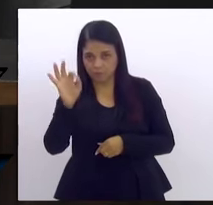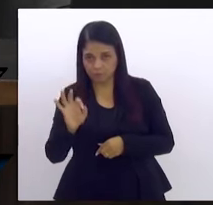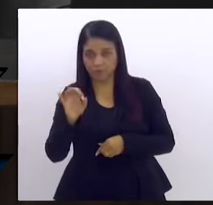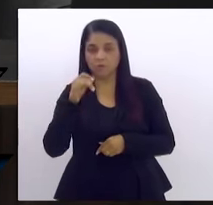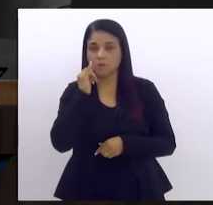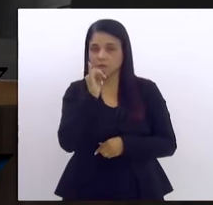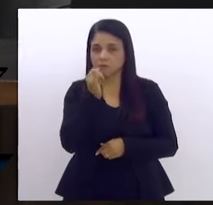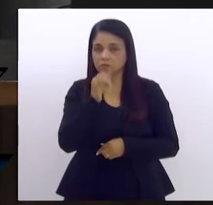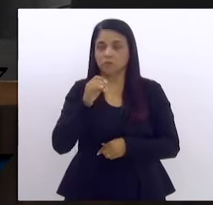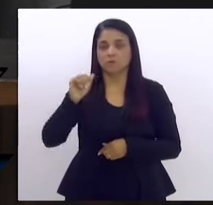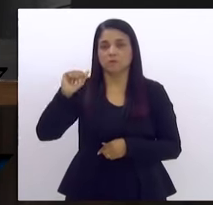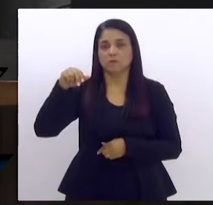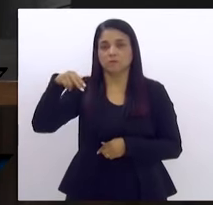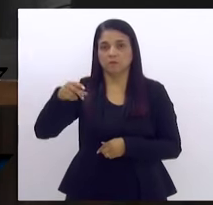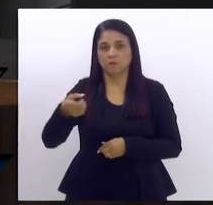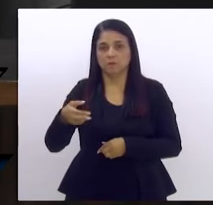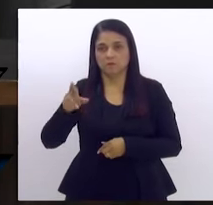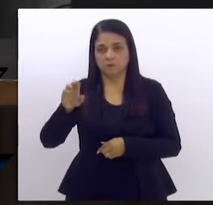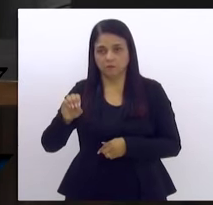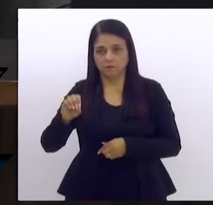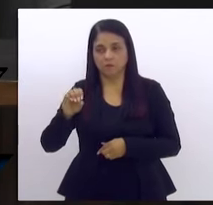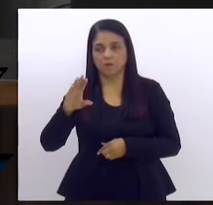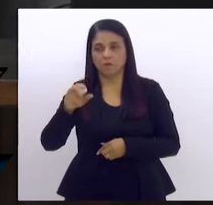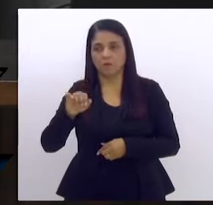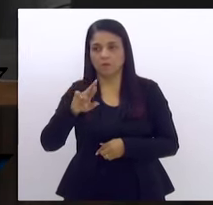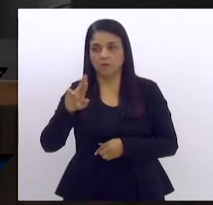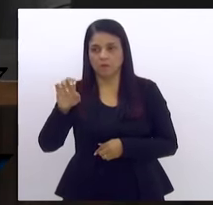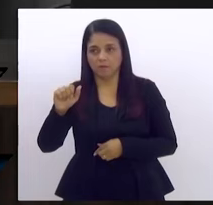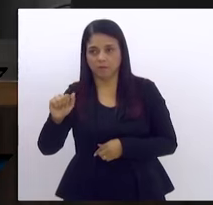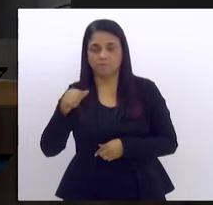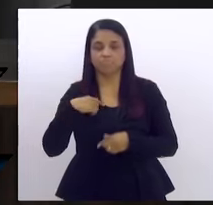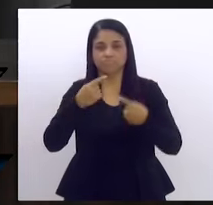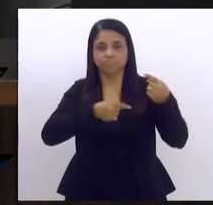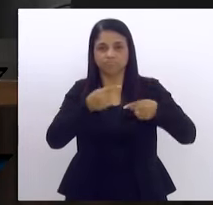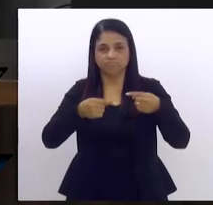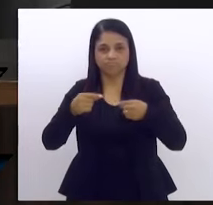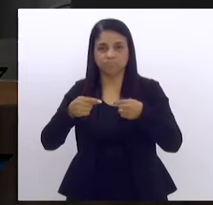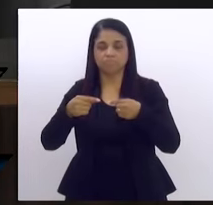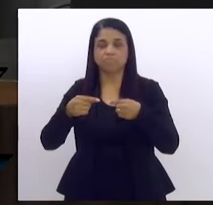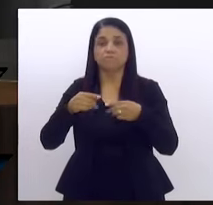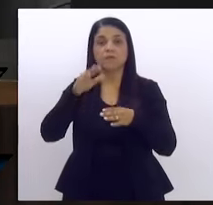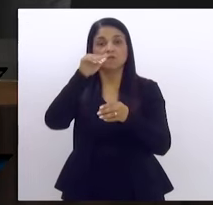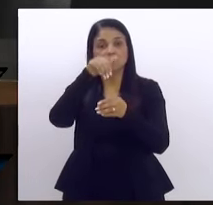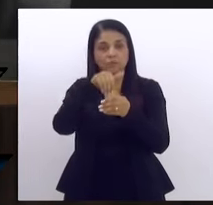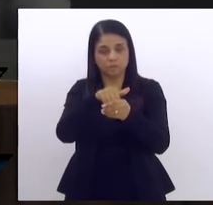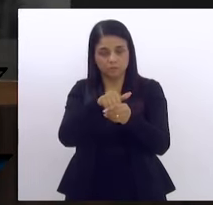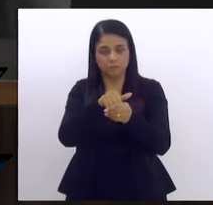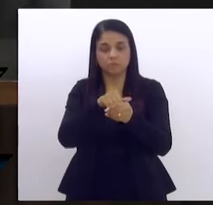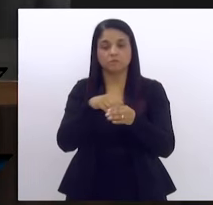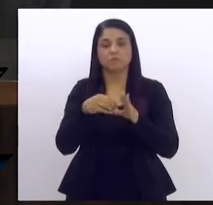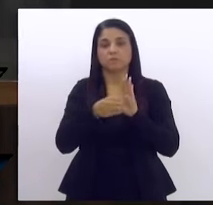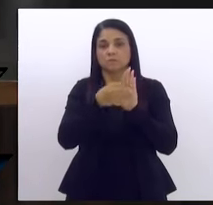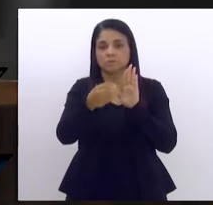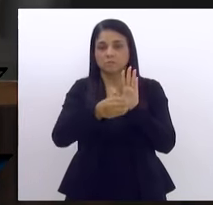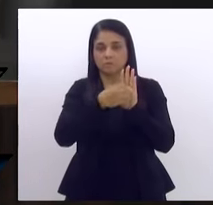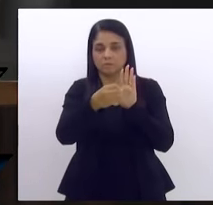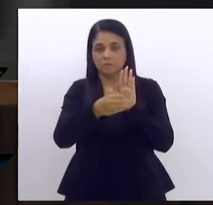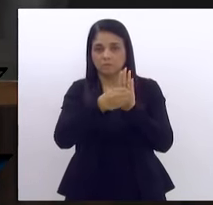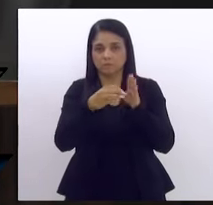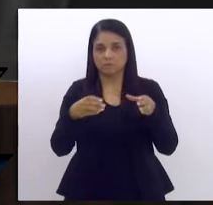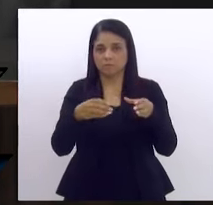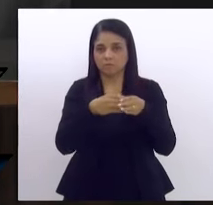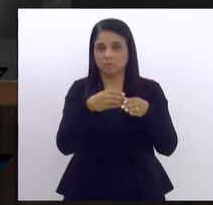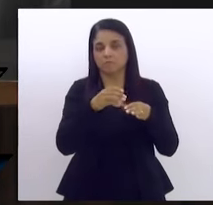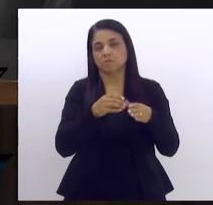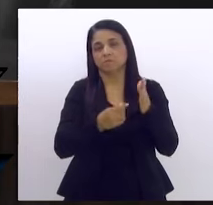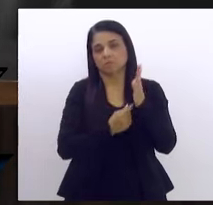Correia. Em discussão, não havendo quem queira discutir, encerrada a discussão, em votação, parecer da Comissão de Orçamento.